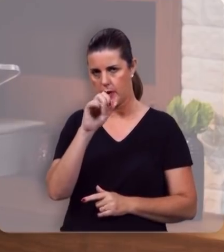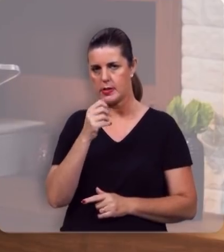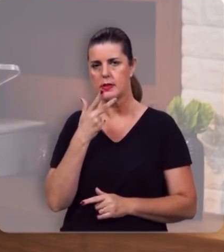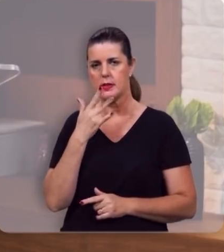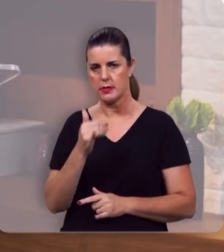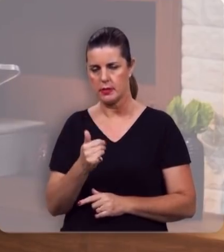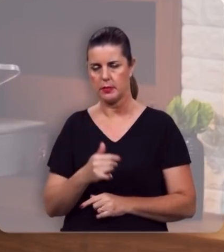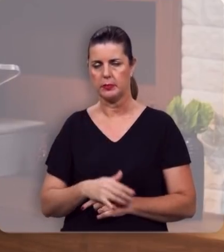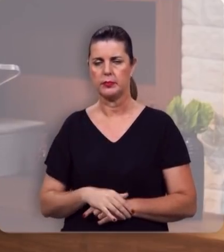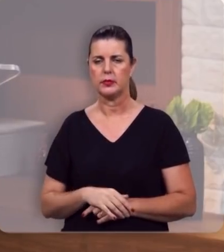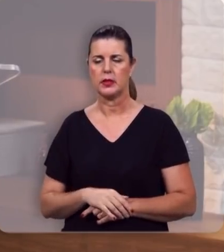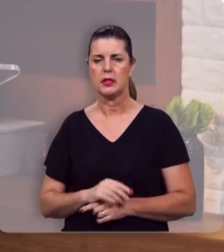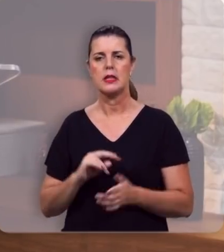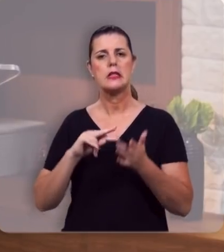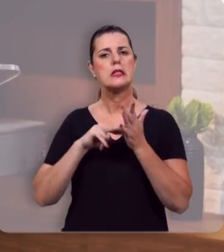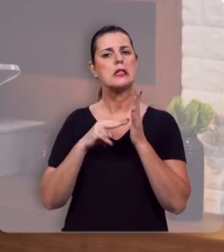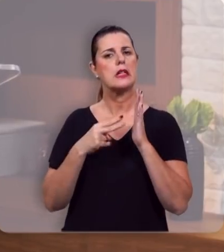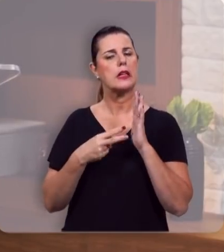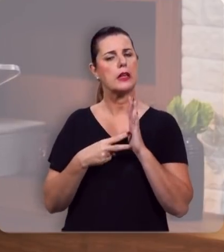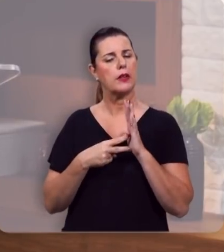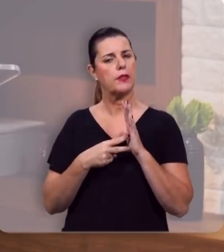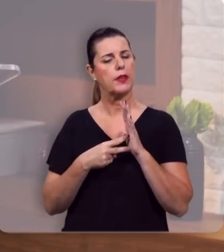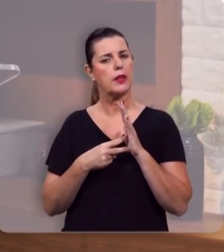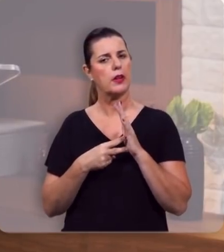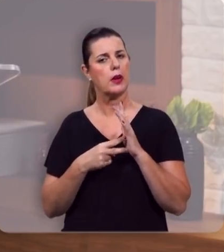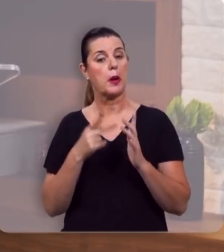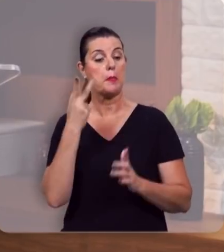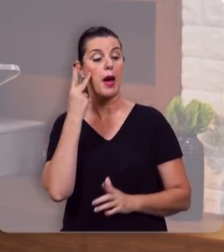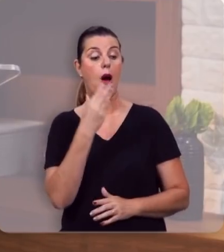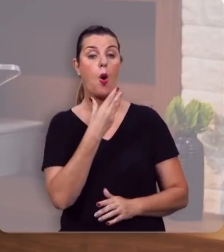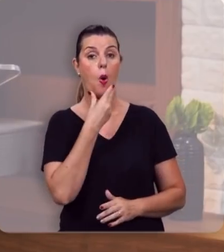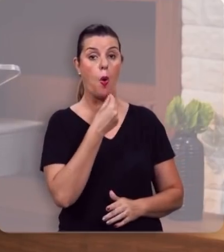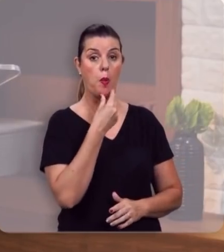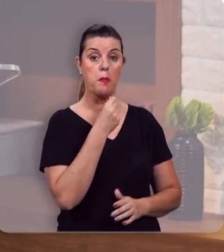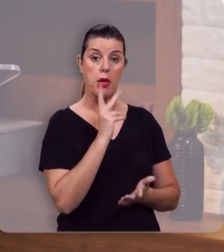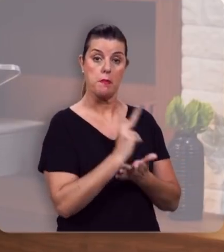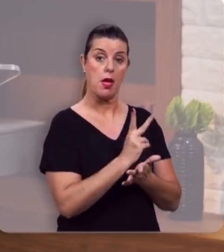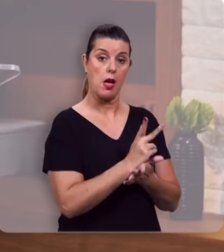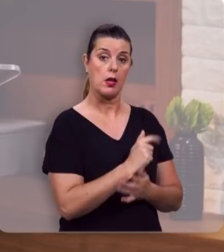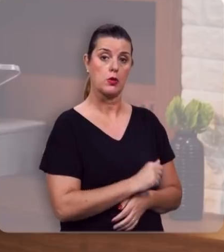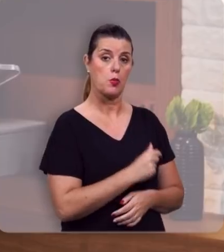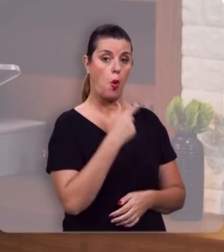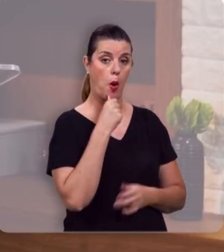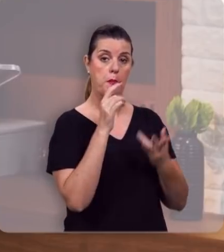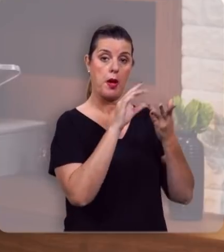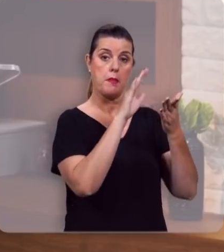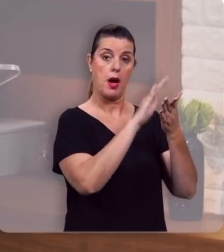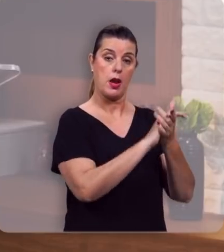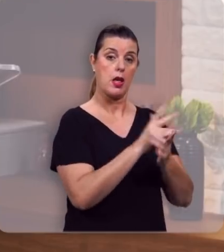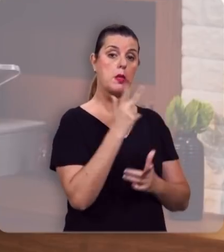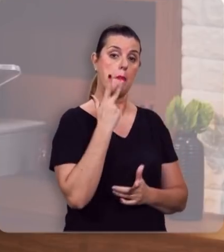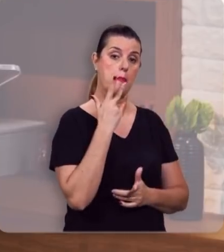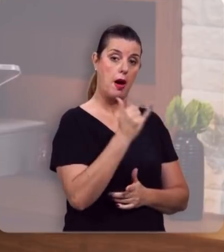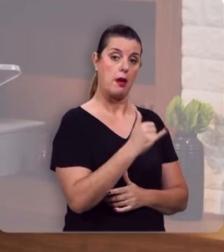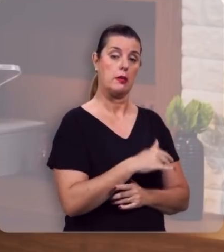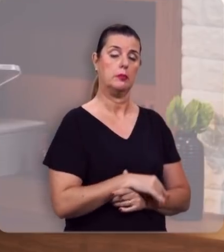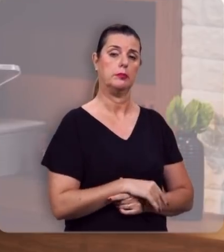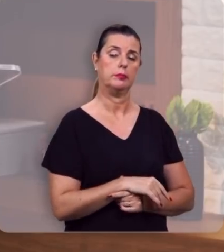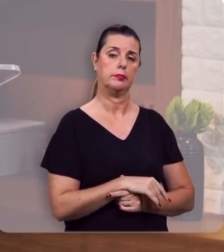é uma referência específica aos homens, aos maridos, aos